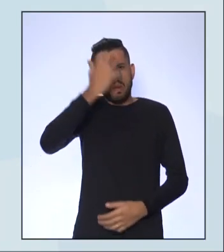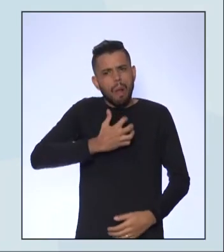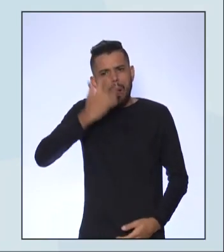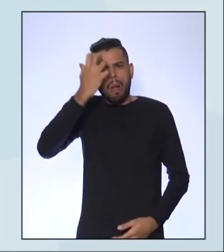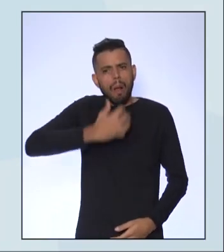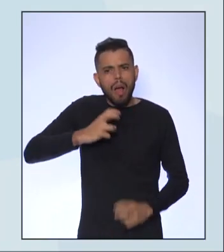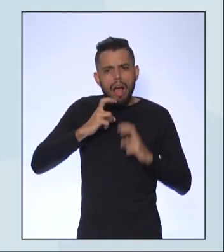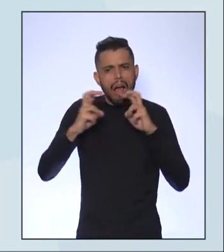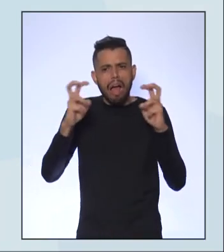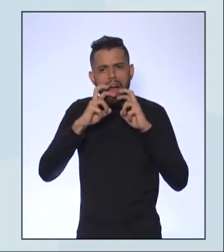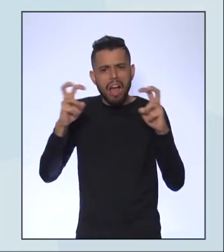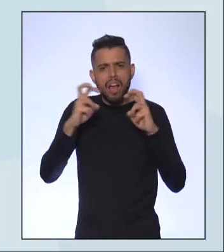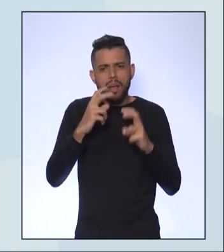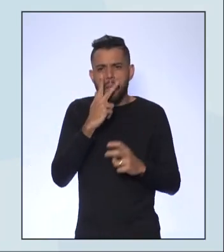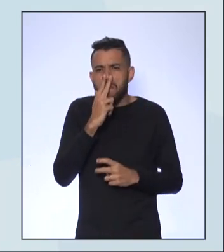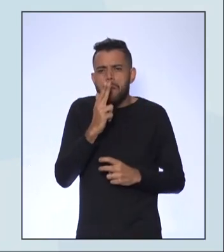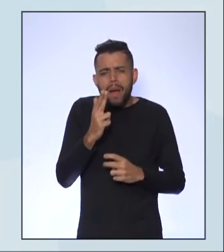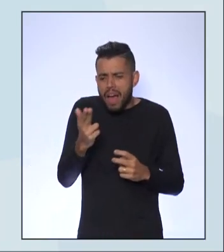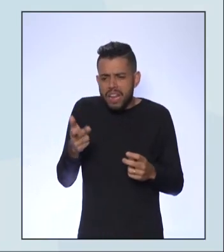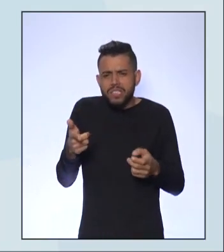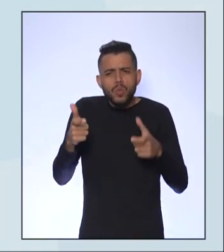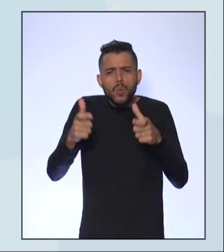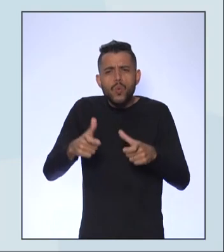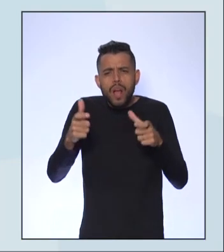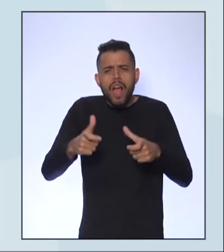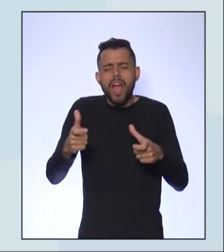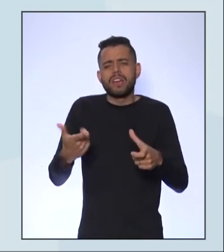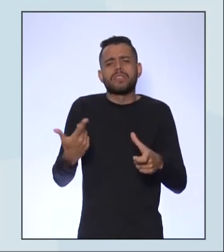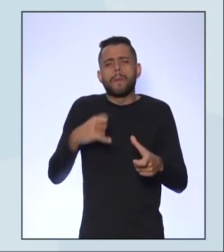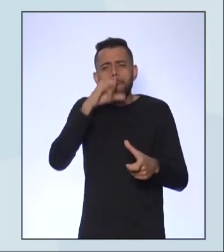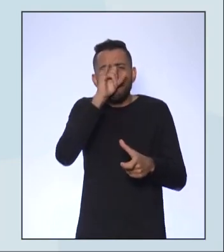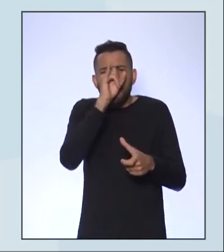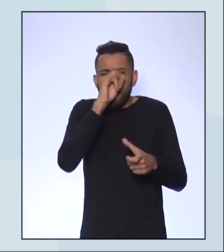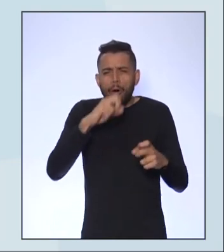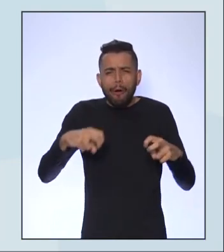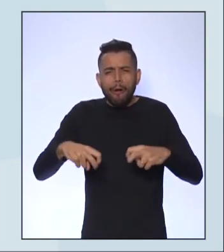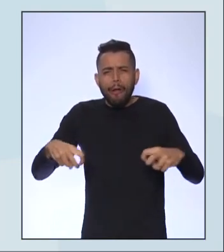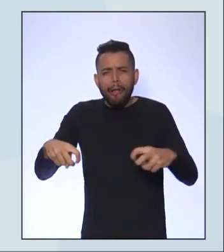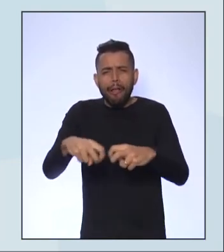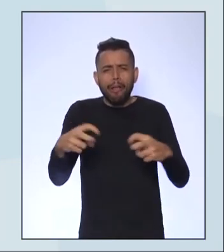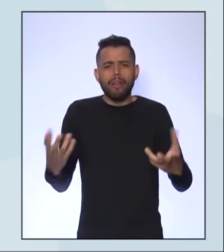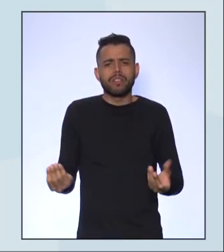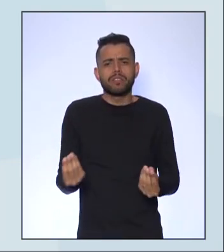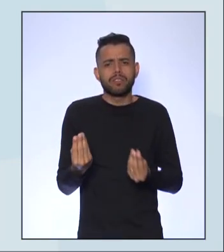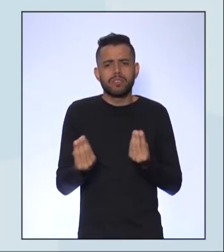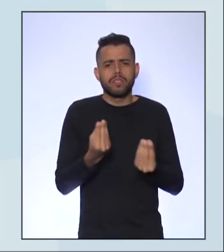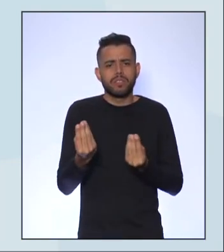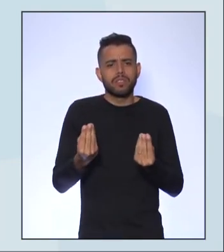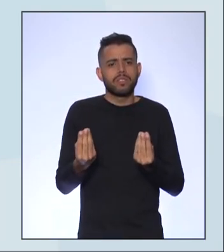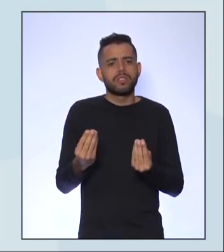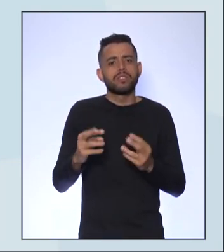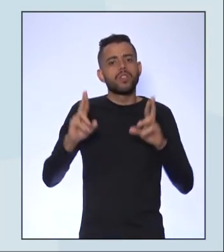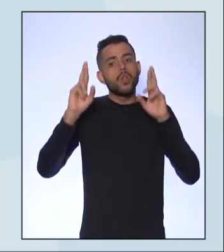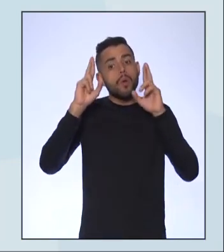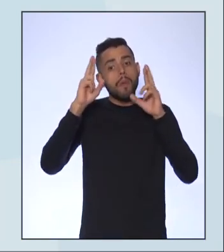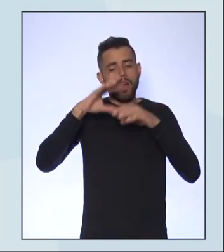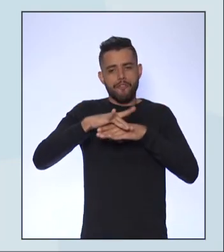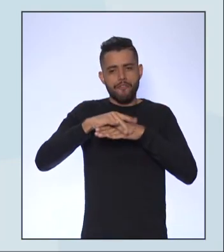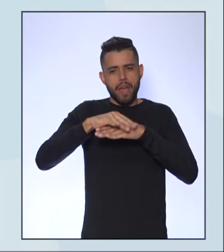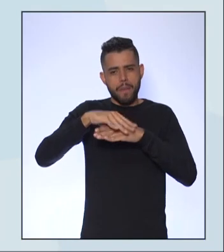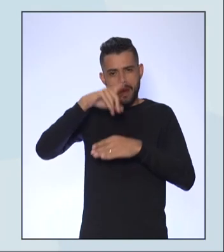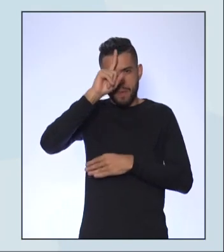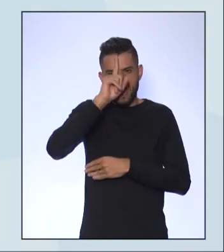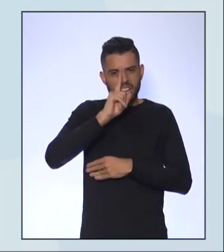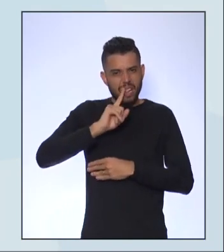Está pior que um chiqueiro de porcos. A pré Tomara que a febre amarela os